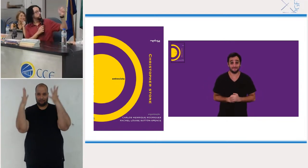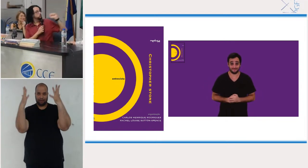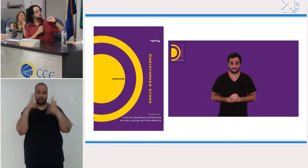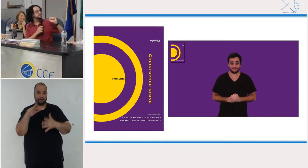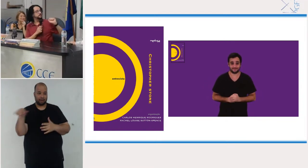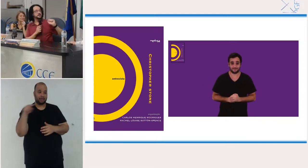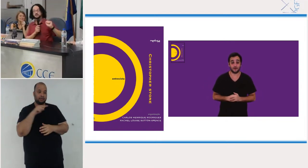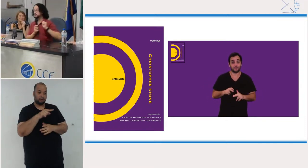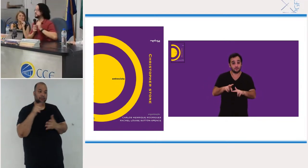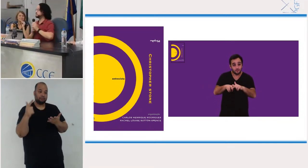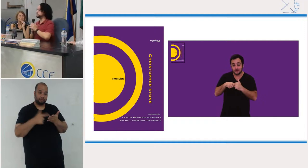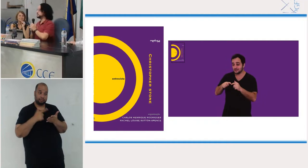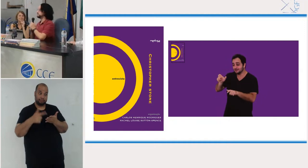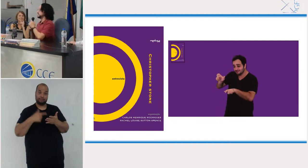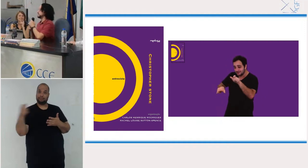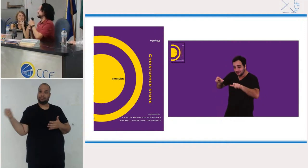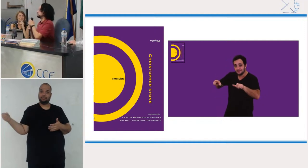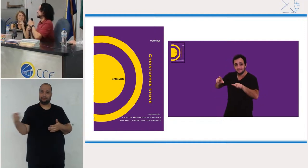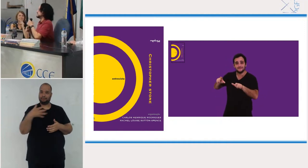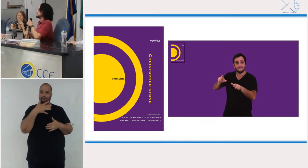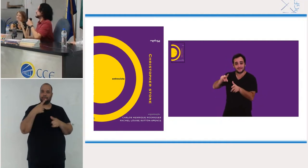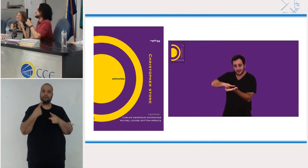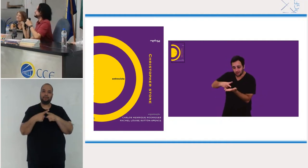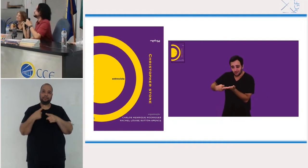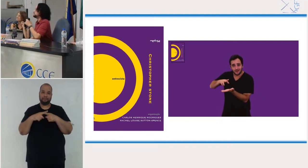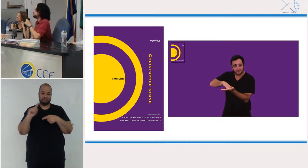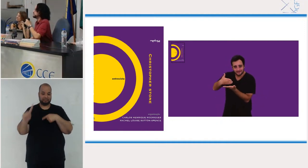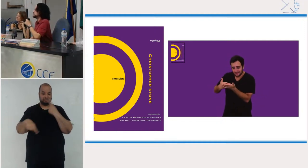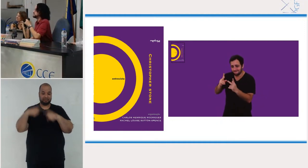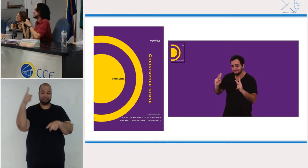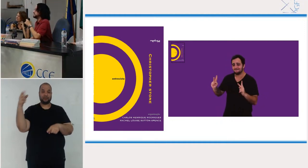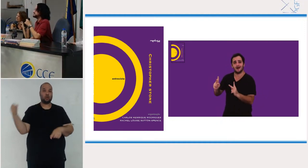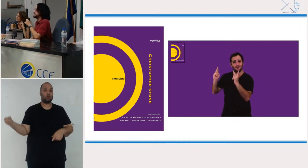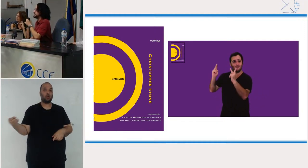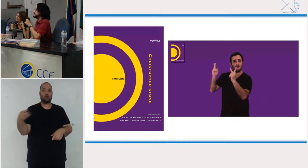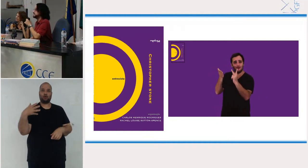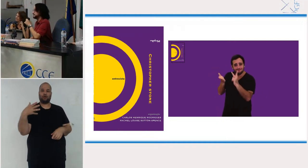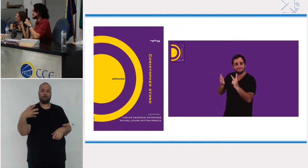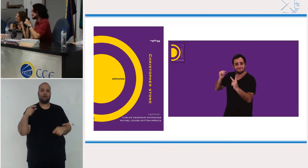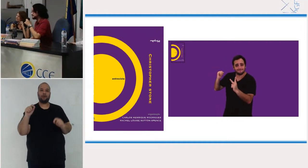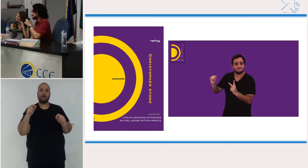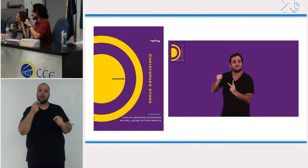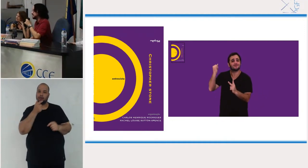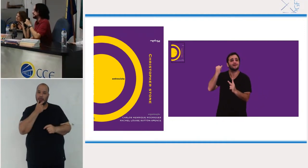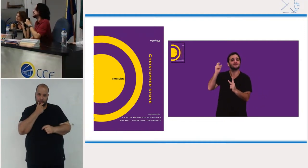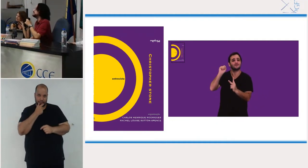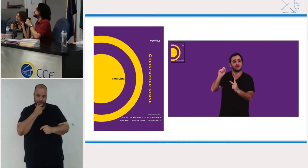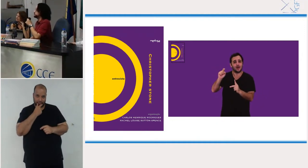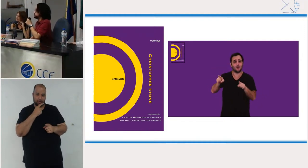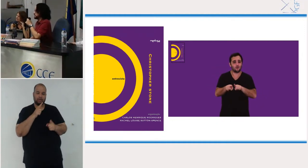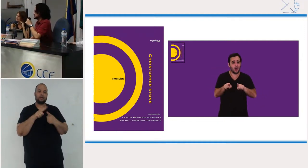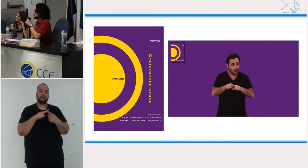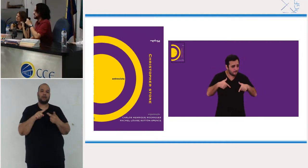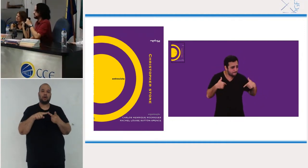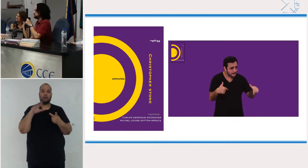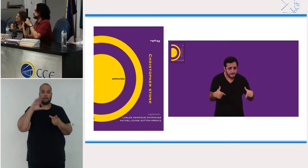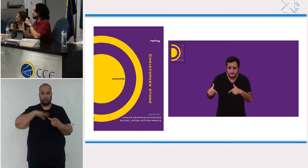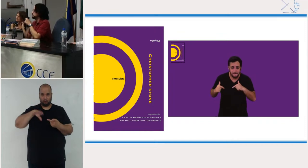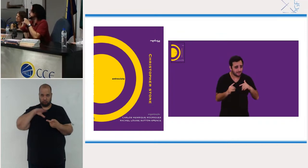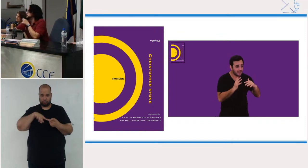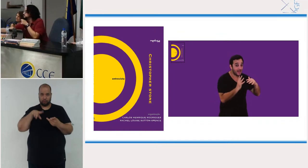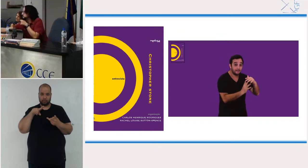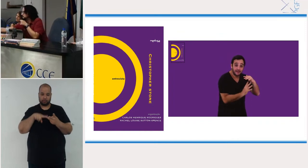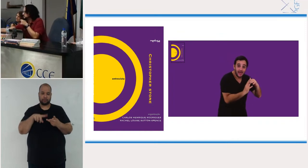um volume também inovador, porque ele está em inglês, em português, ele é um